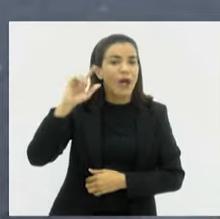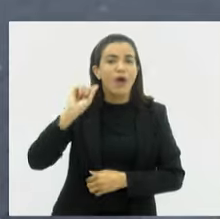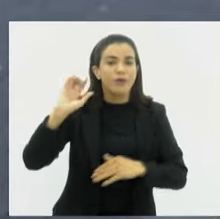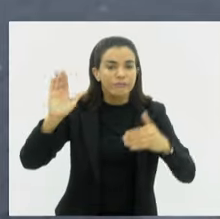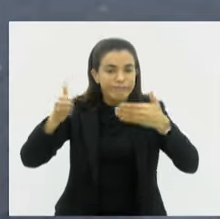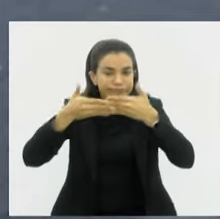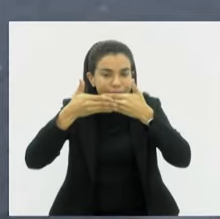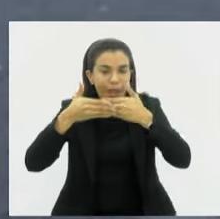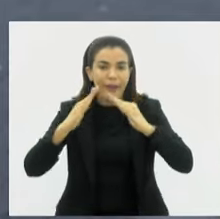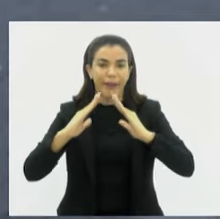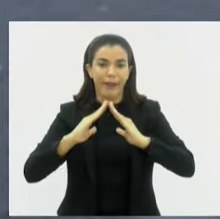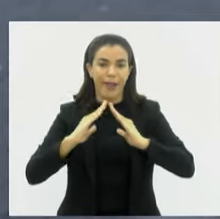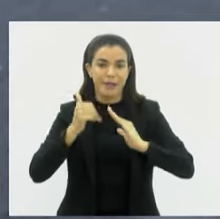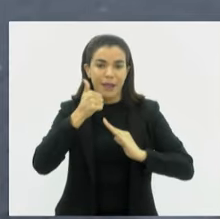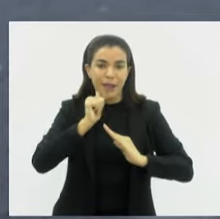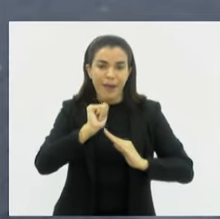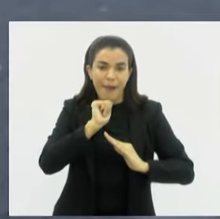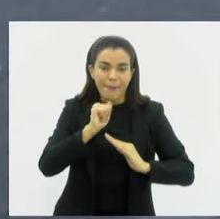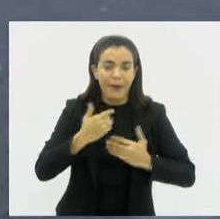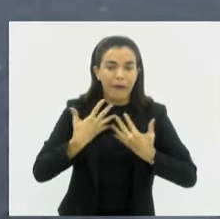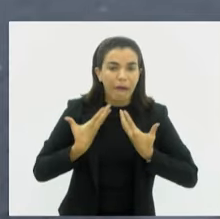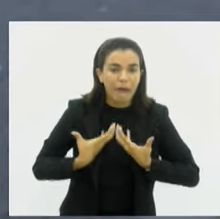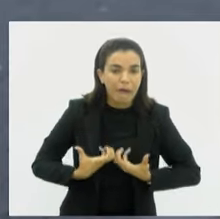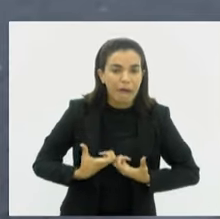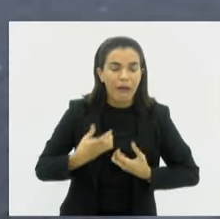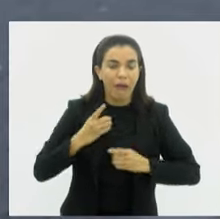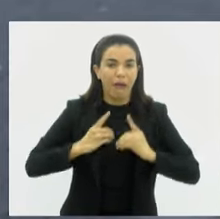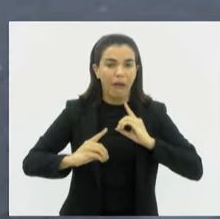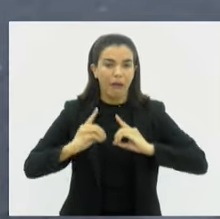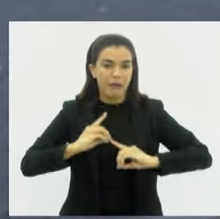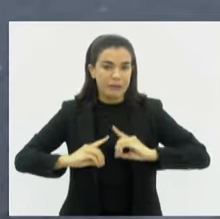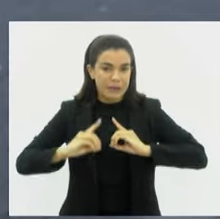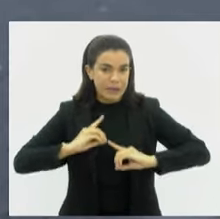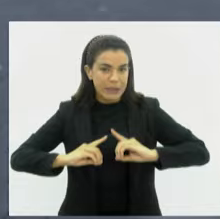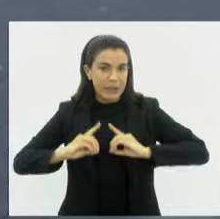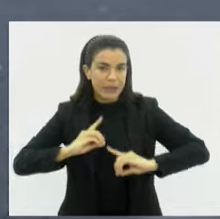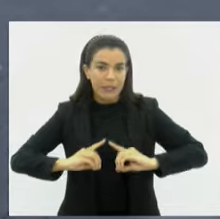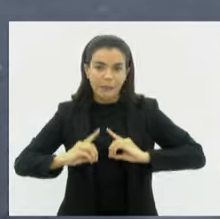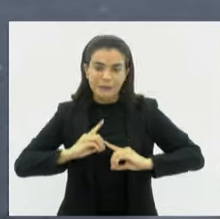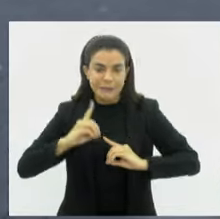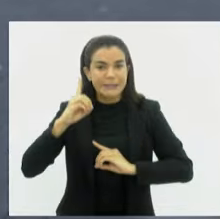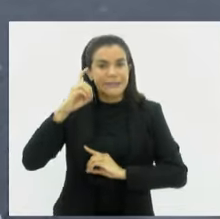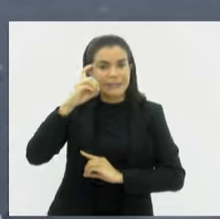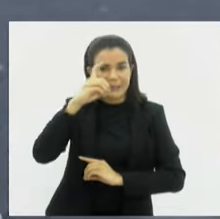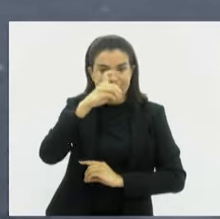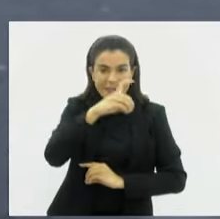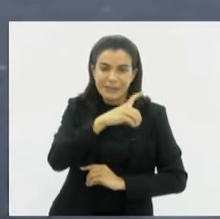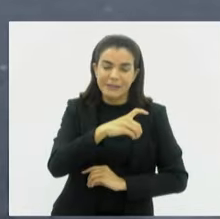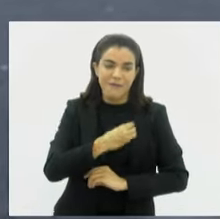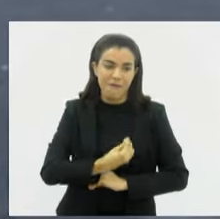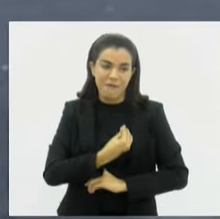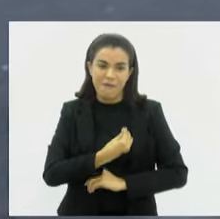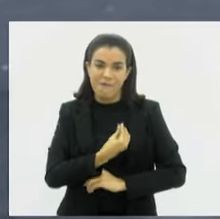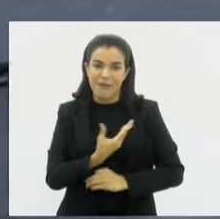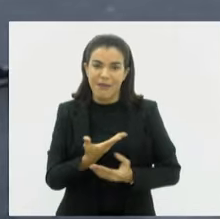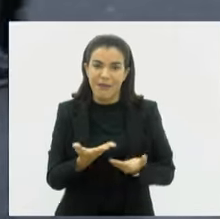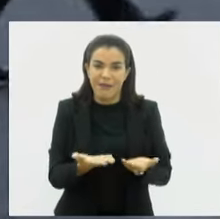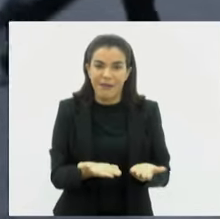A mãe cansada, com depressão, e isso é muito complicado. Muito difícil a pessoa viver desse